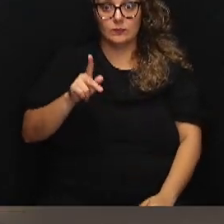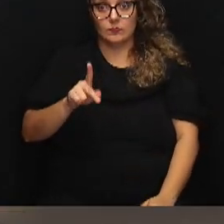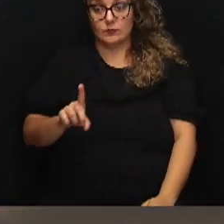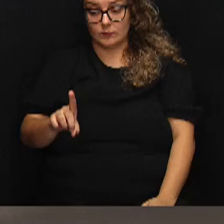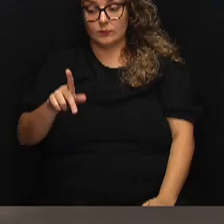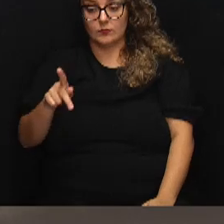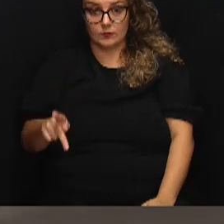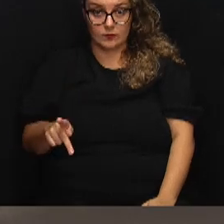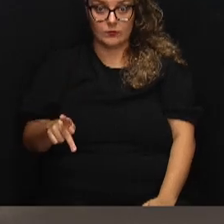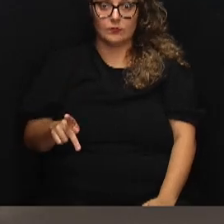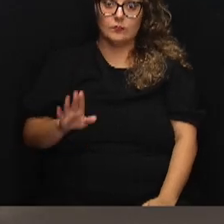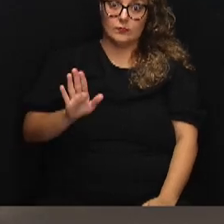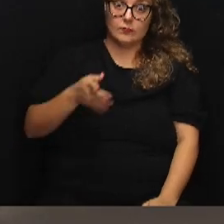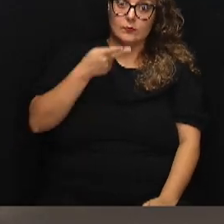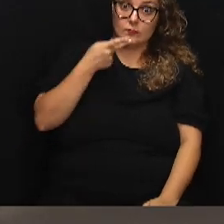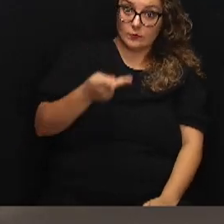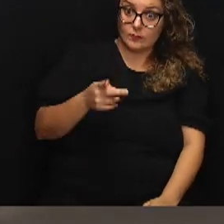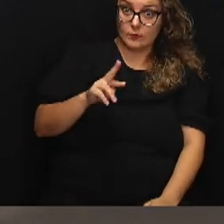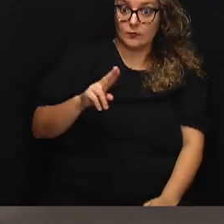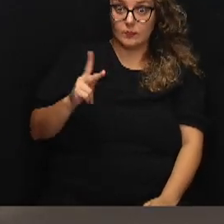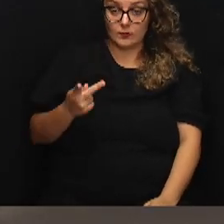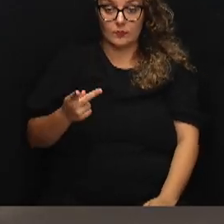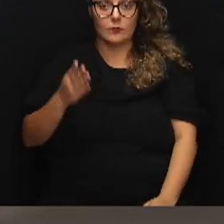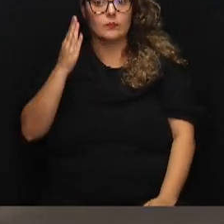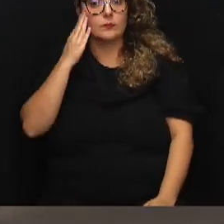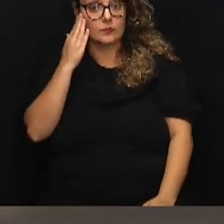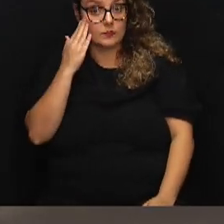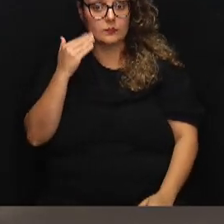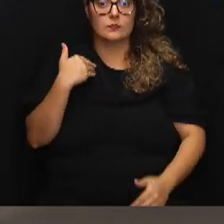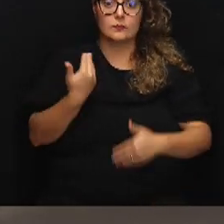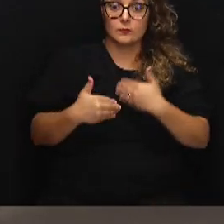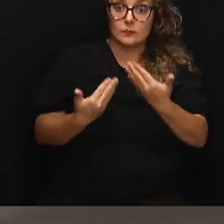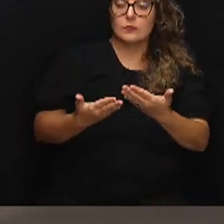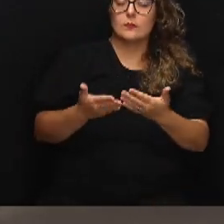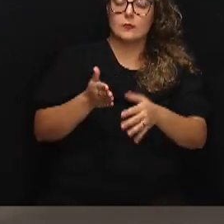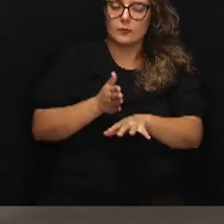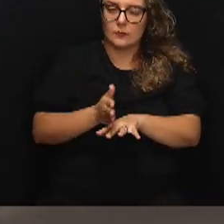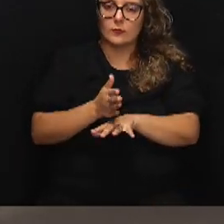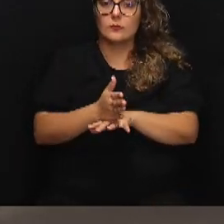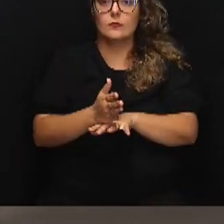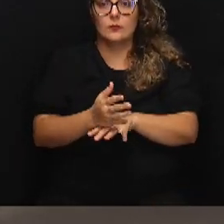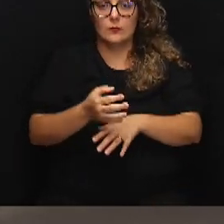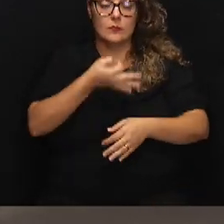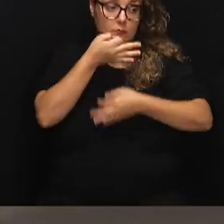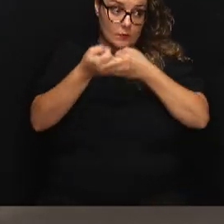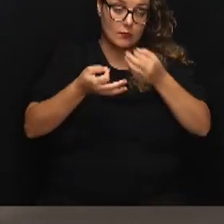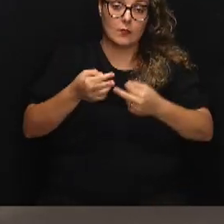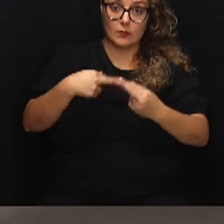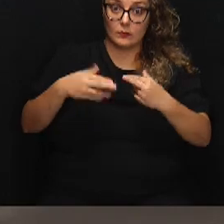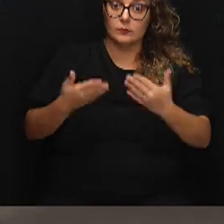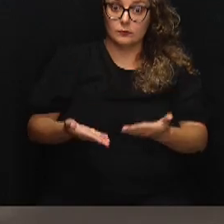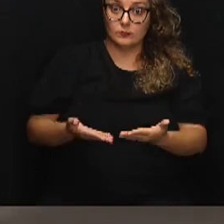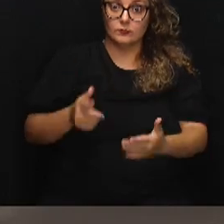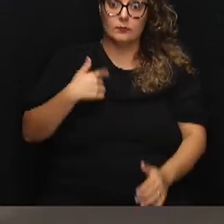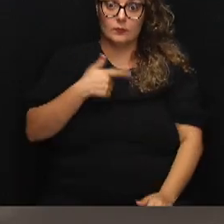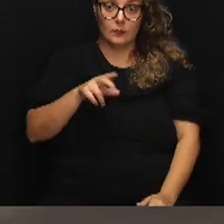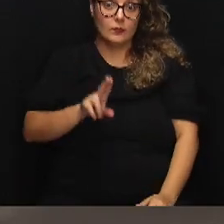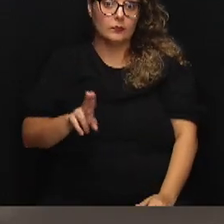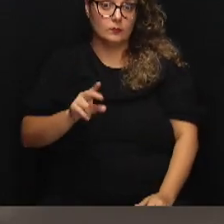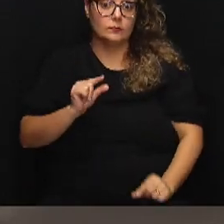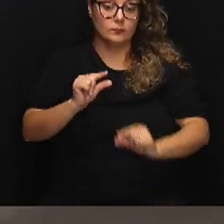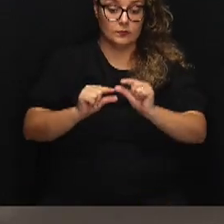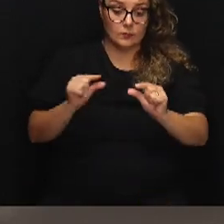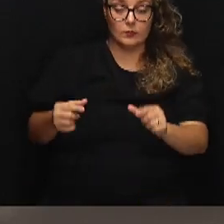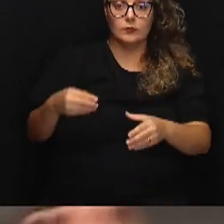que já tem RH, né? Mas eu também entendo que a gente está com viés mais crítico em relação a isso, e nós estamos implantando aos poucos